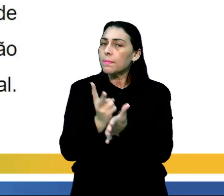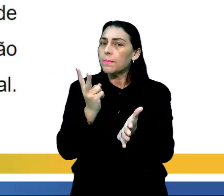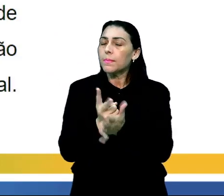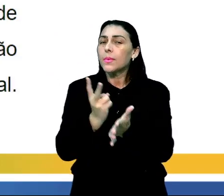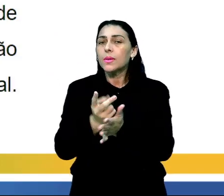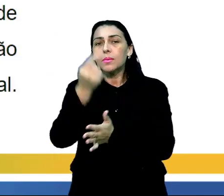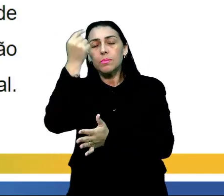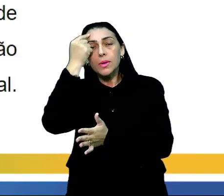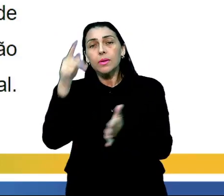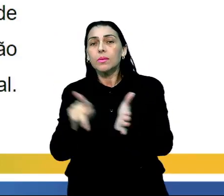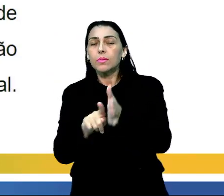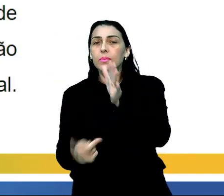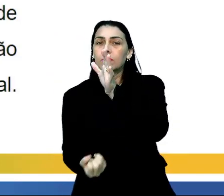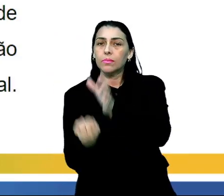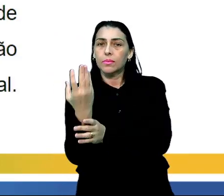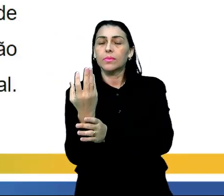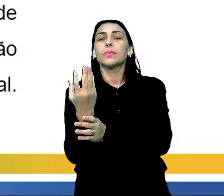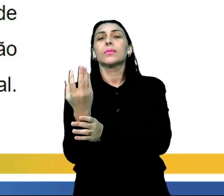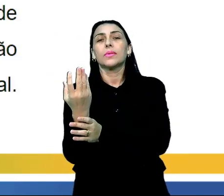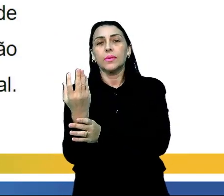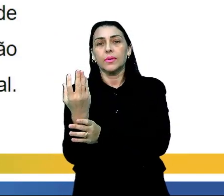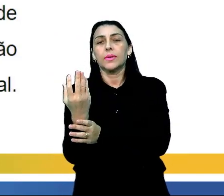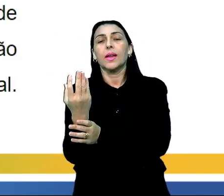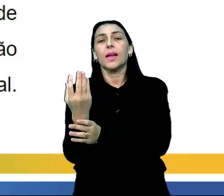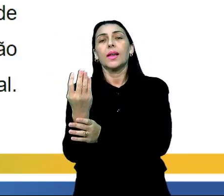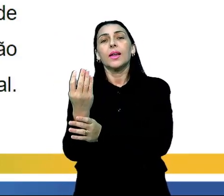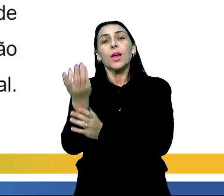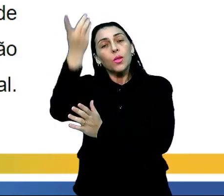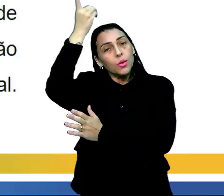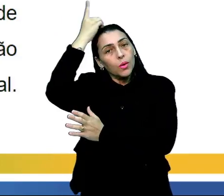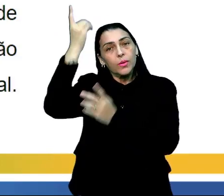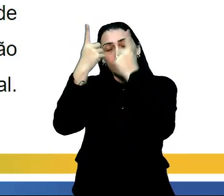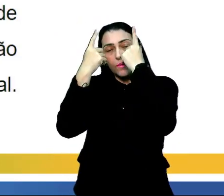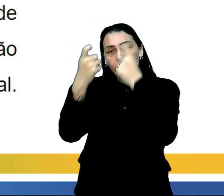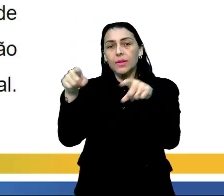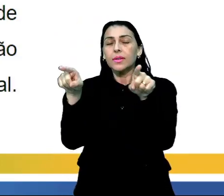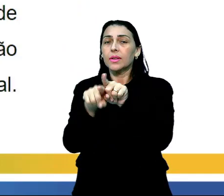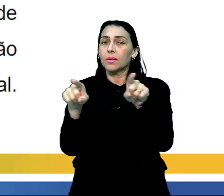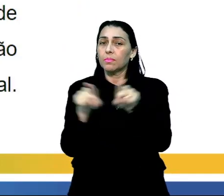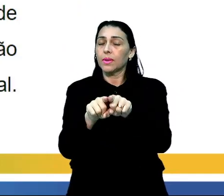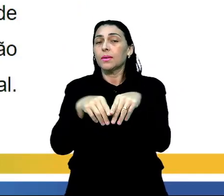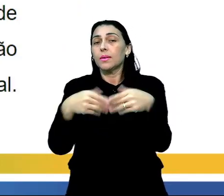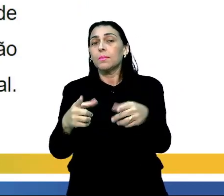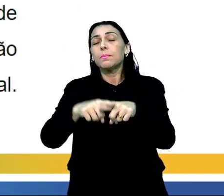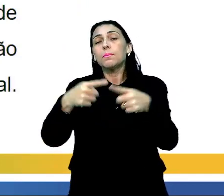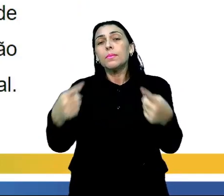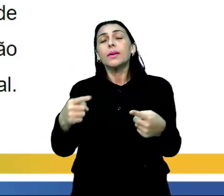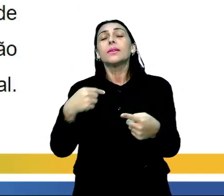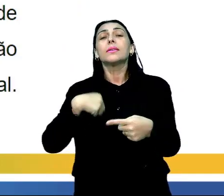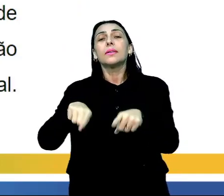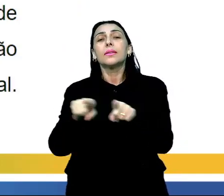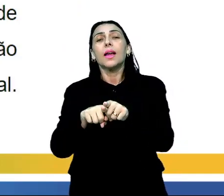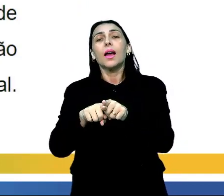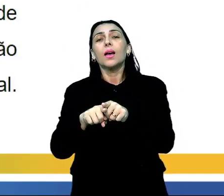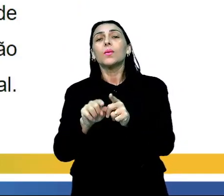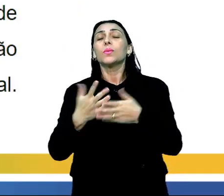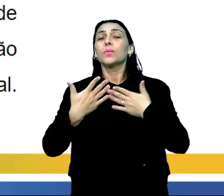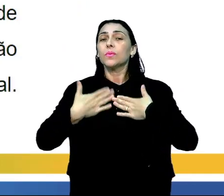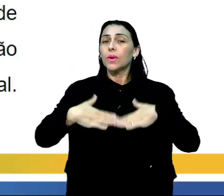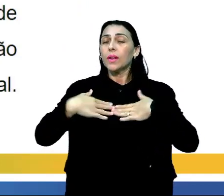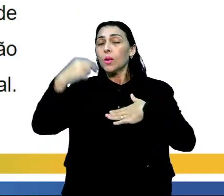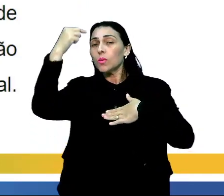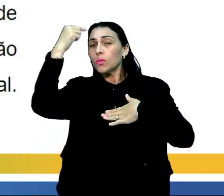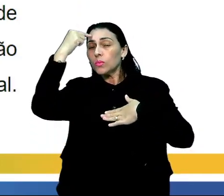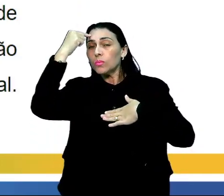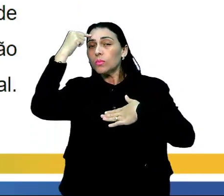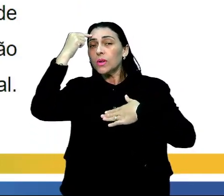conotações de sua origem, imposições de dogmas e violência. No entanto, a lenta mudança de